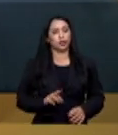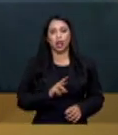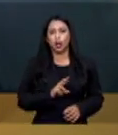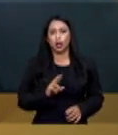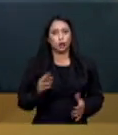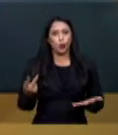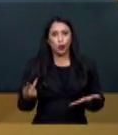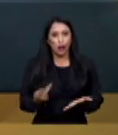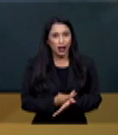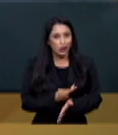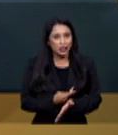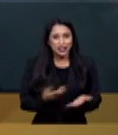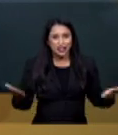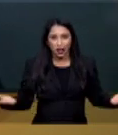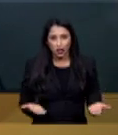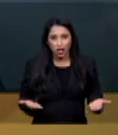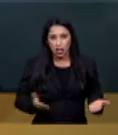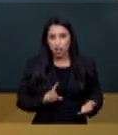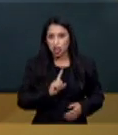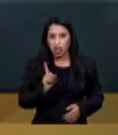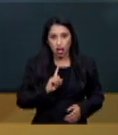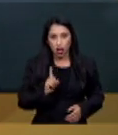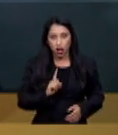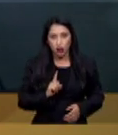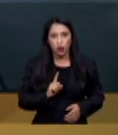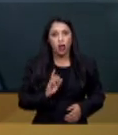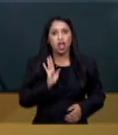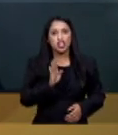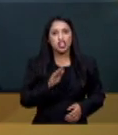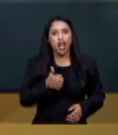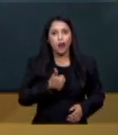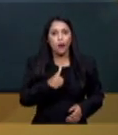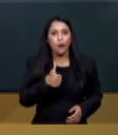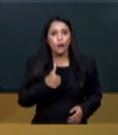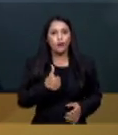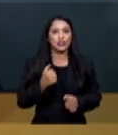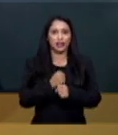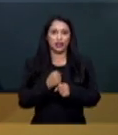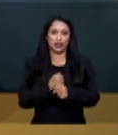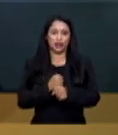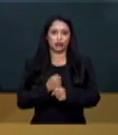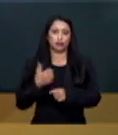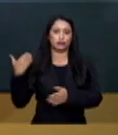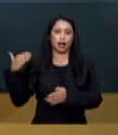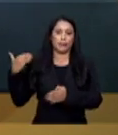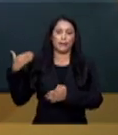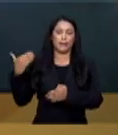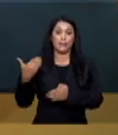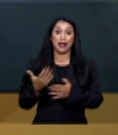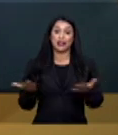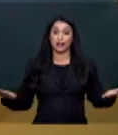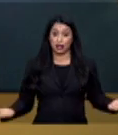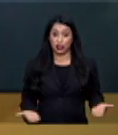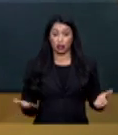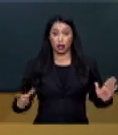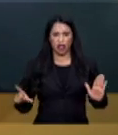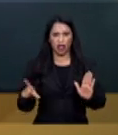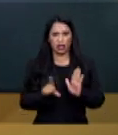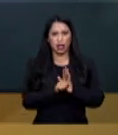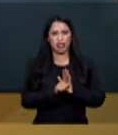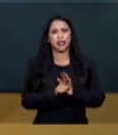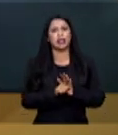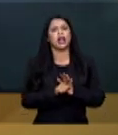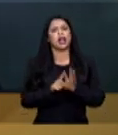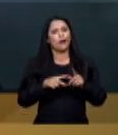hoje. Isso é um episódio que tem 11 anos e que, quando agora o legislador se propõe a